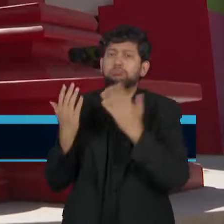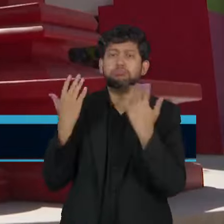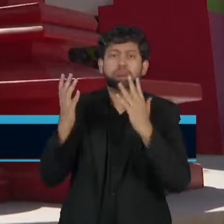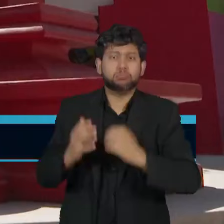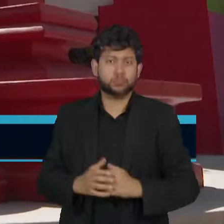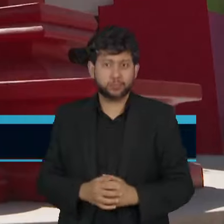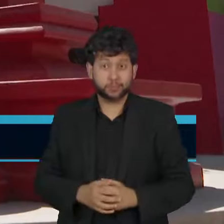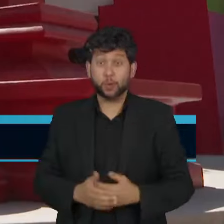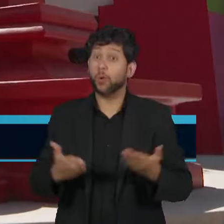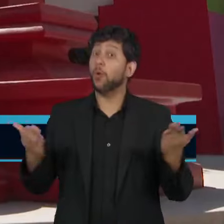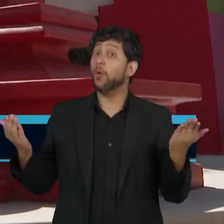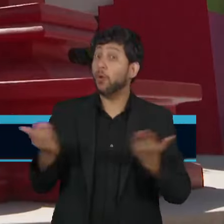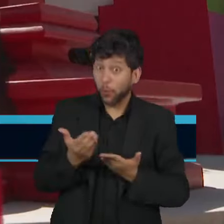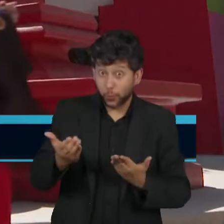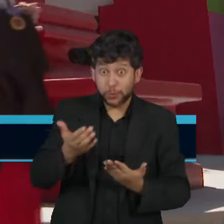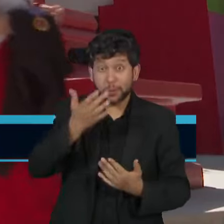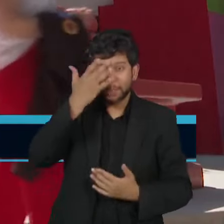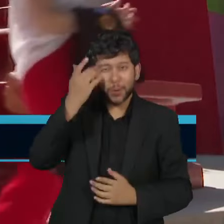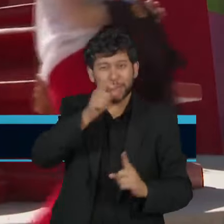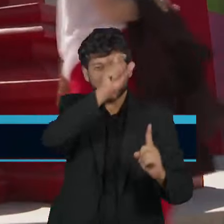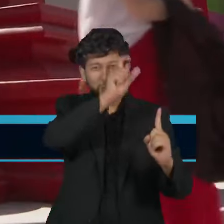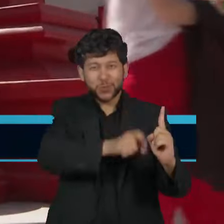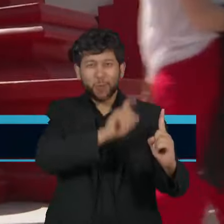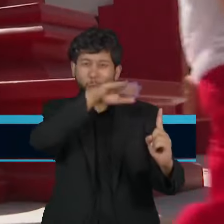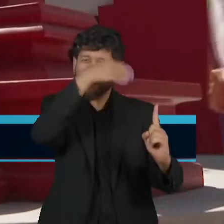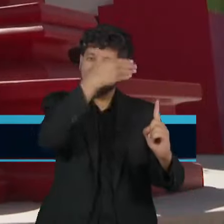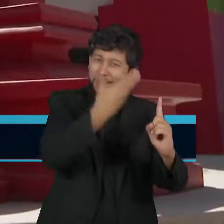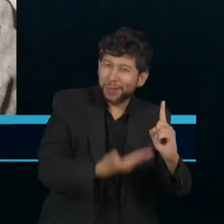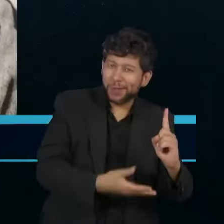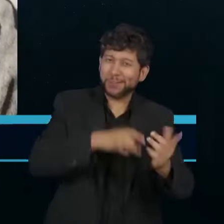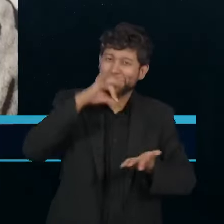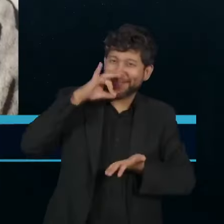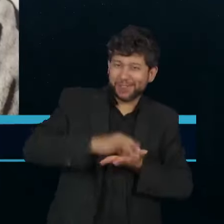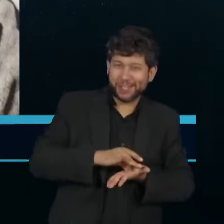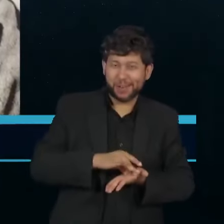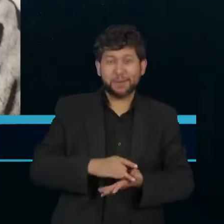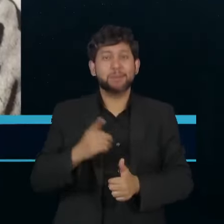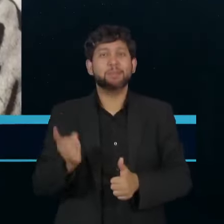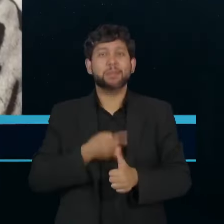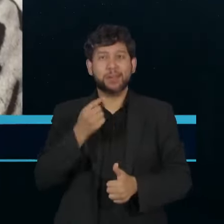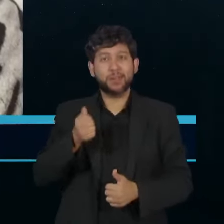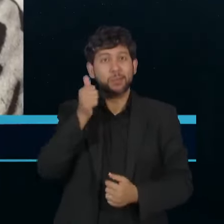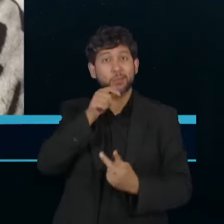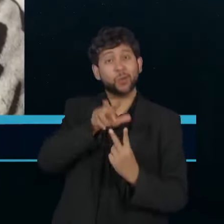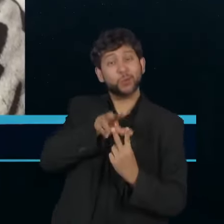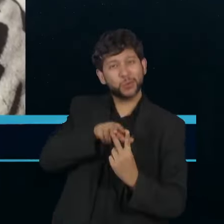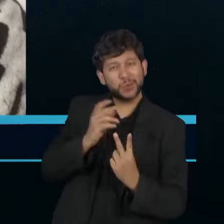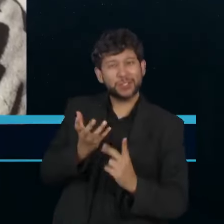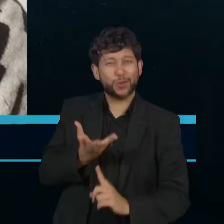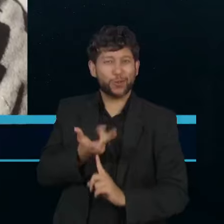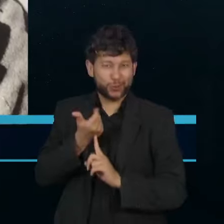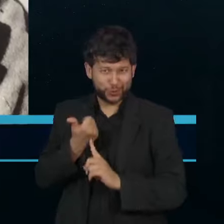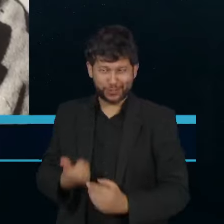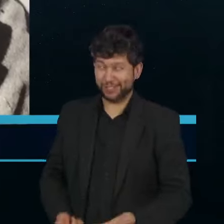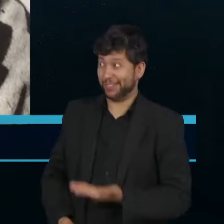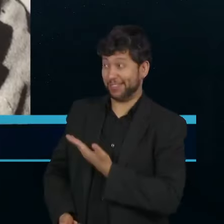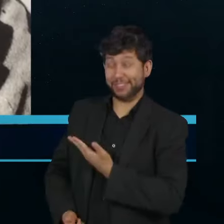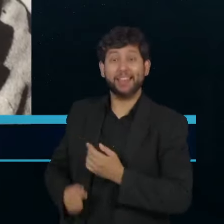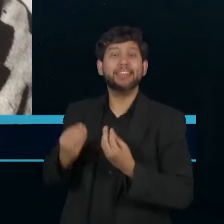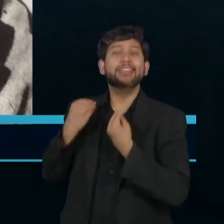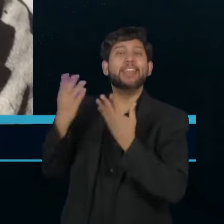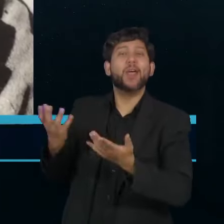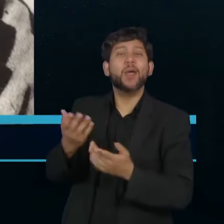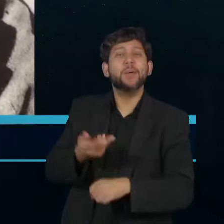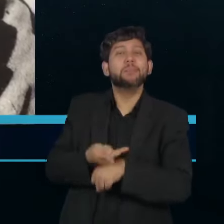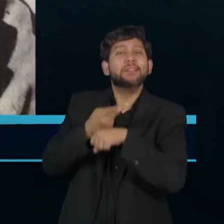de entregar as anunciadas homenagens oficiais começando pelas duas artistas premiadas com leão de ouro pelo